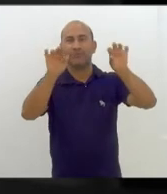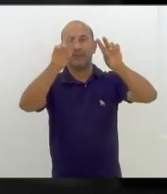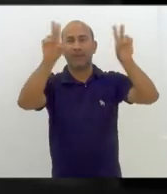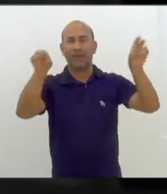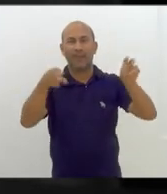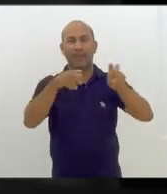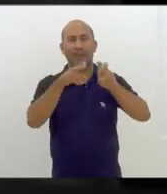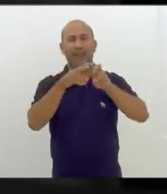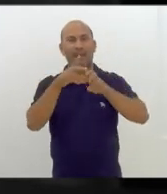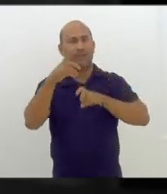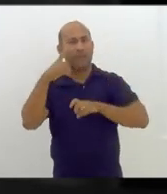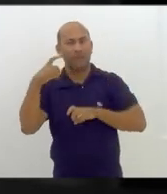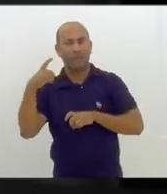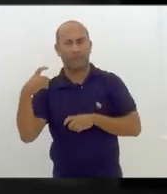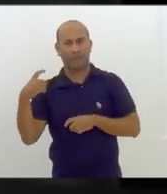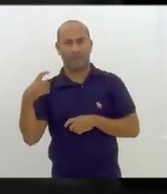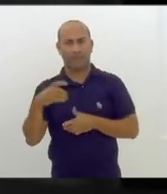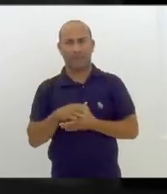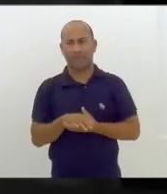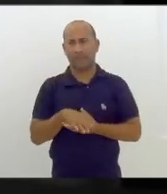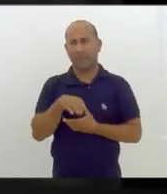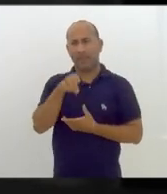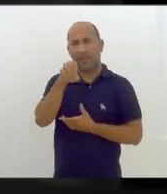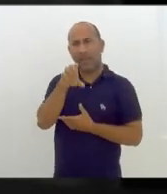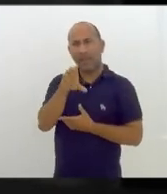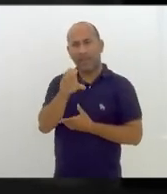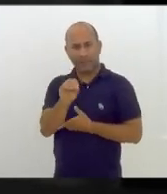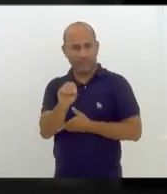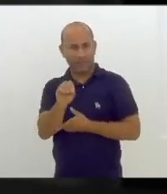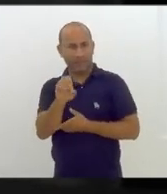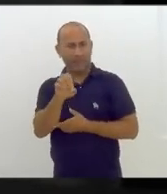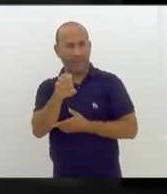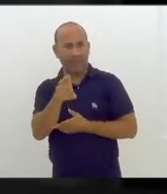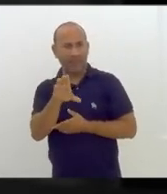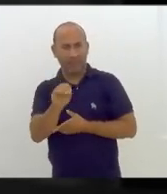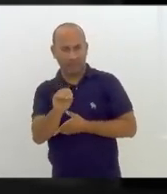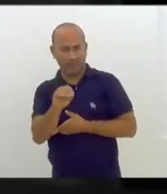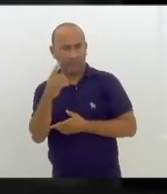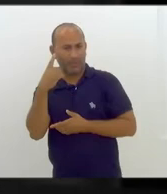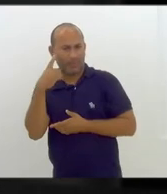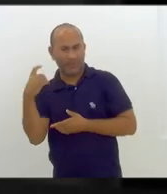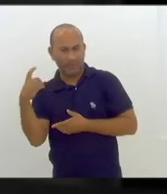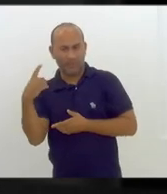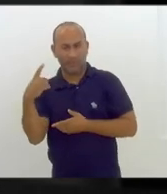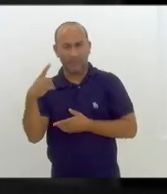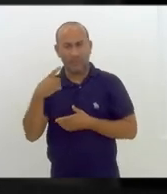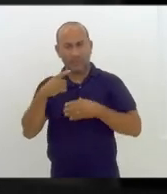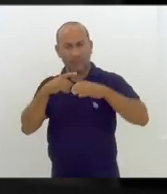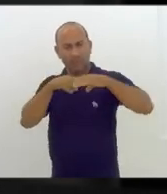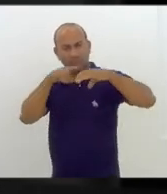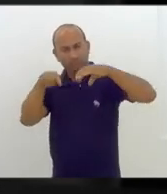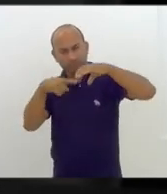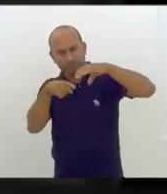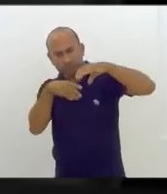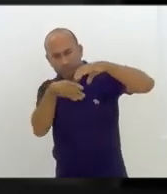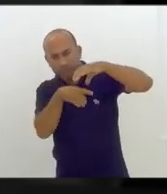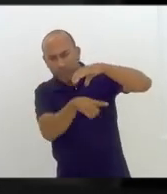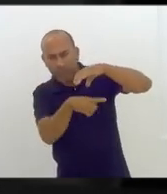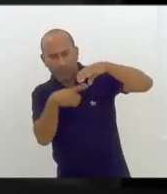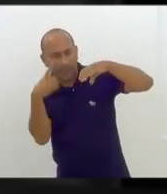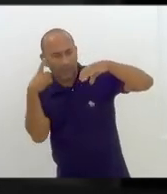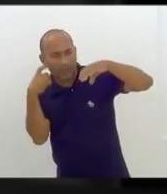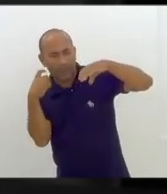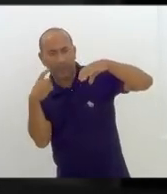Eco. Eco, eco, eco, eco. Em cavernas, túneis e refúgios terrenos, eco,